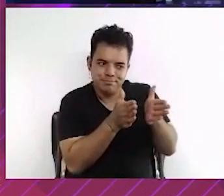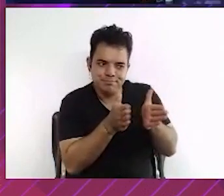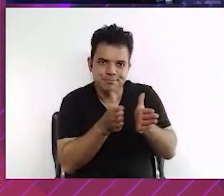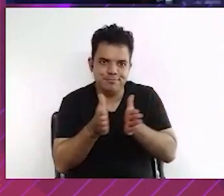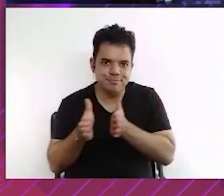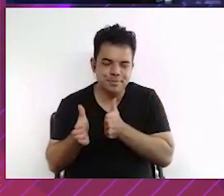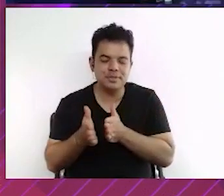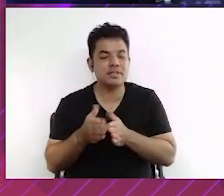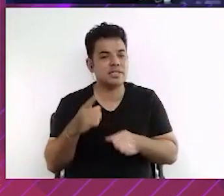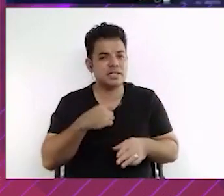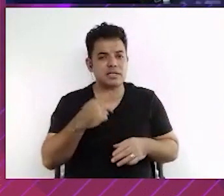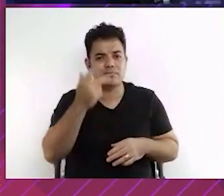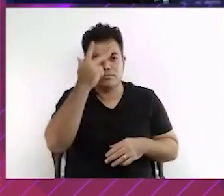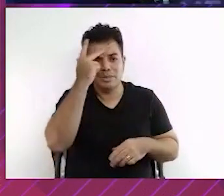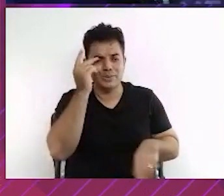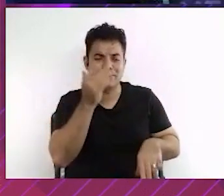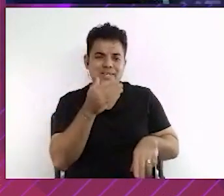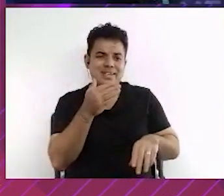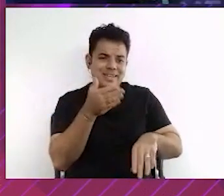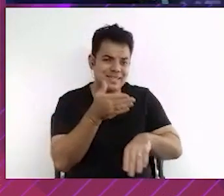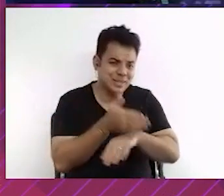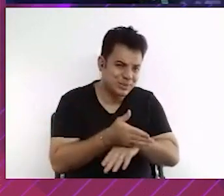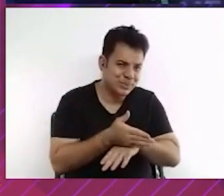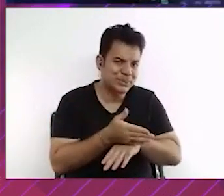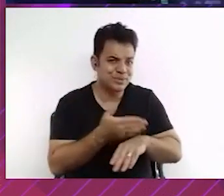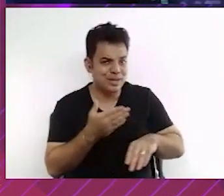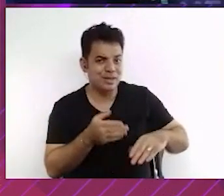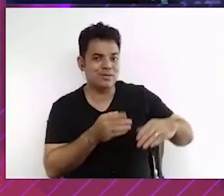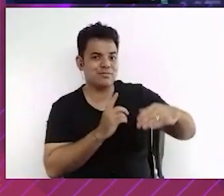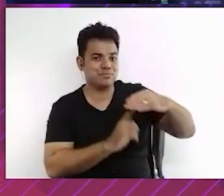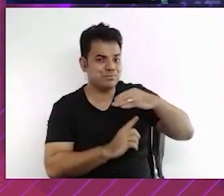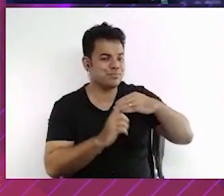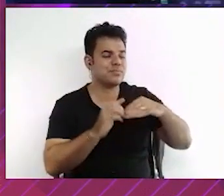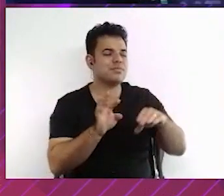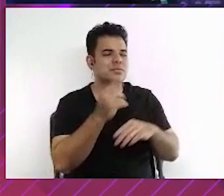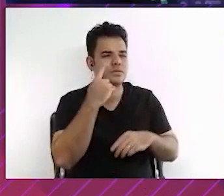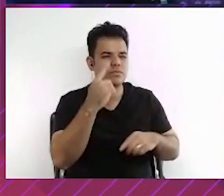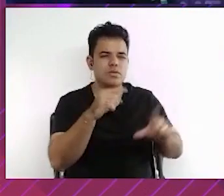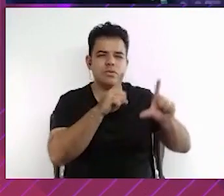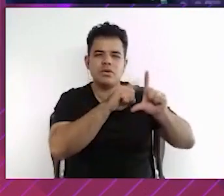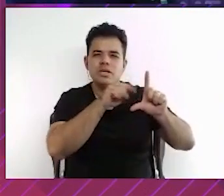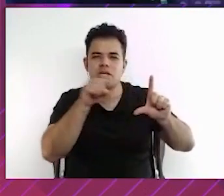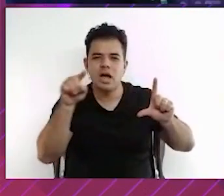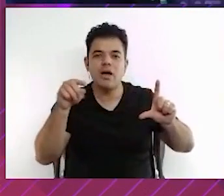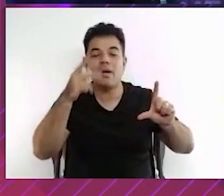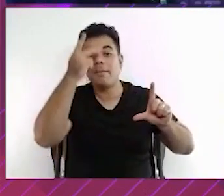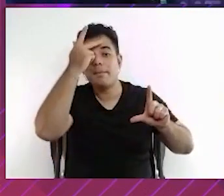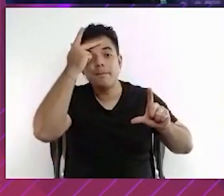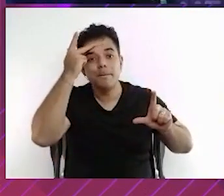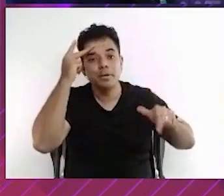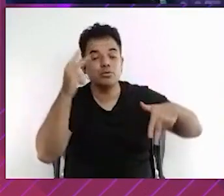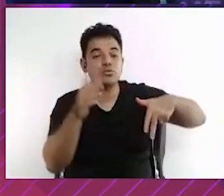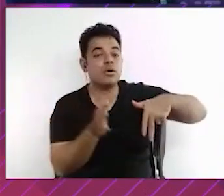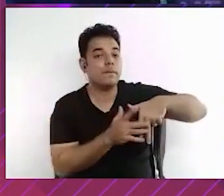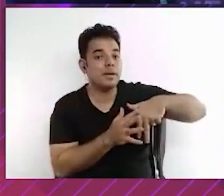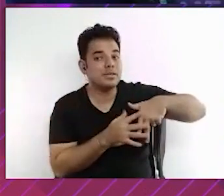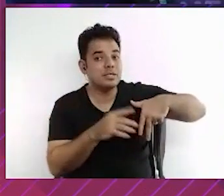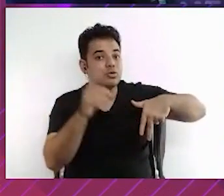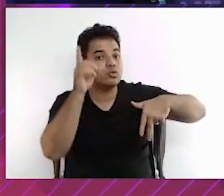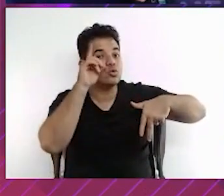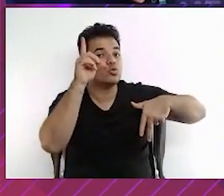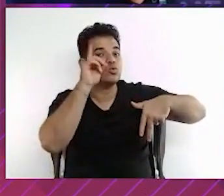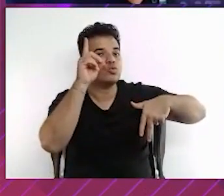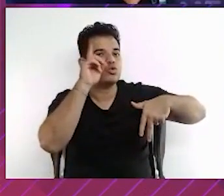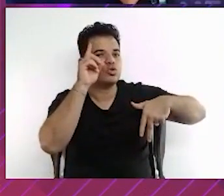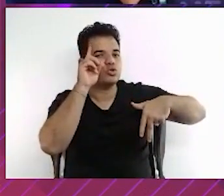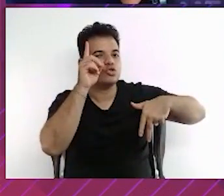quantidade, um quantitativo, e aí, nesse gráfico, por exemplo, a gente está contando quantos pacientes estavam internados por dia naquele